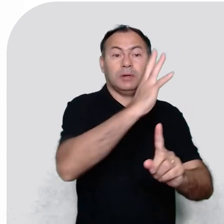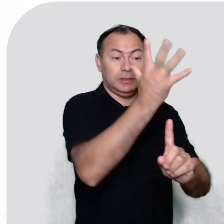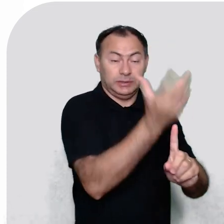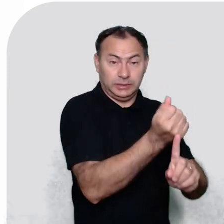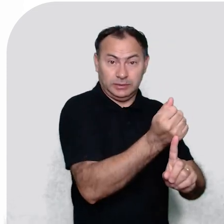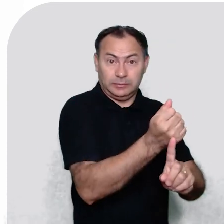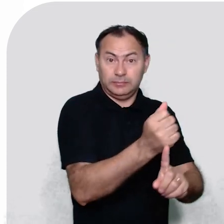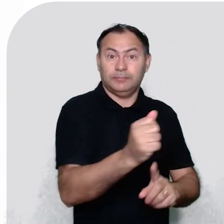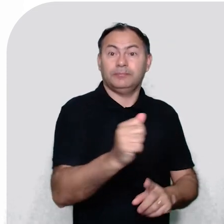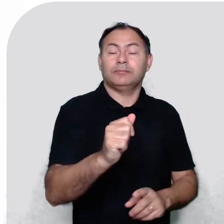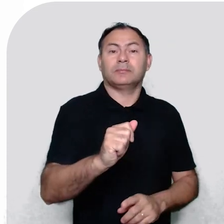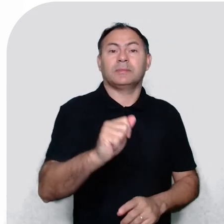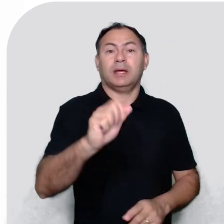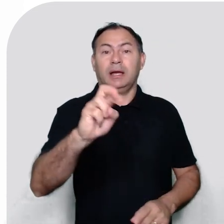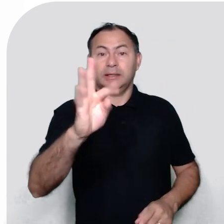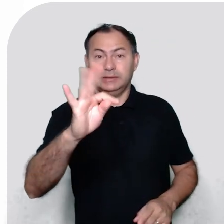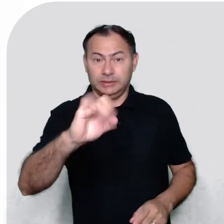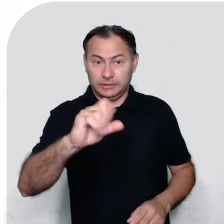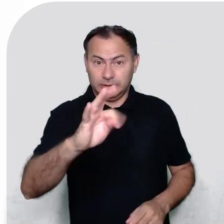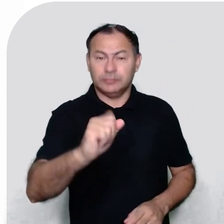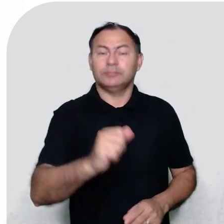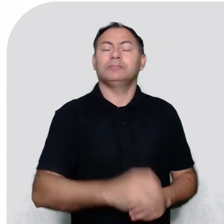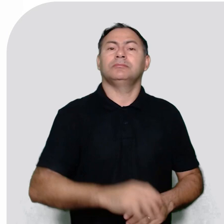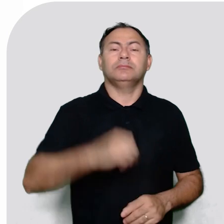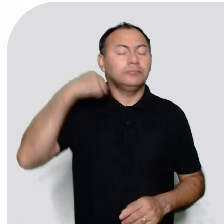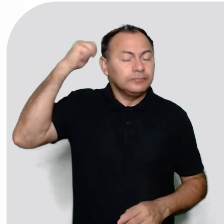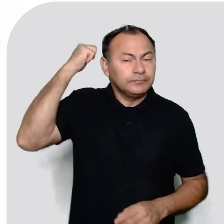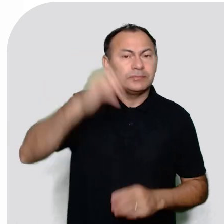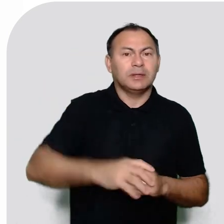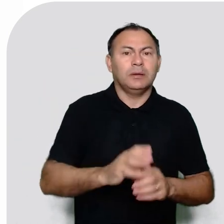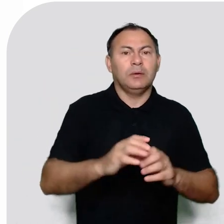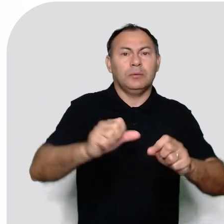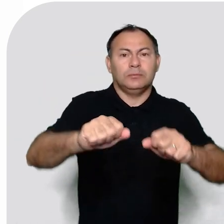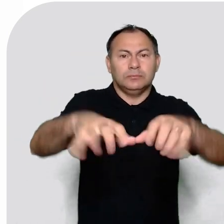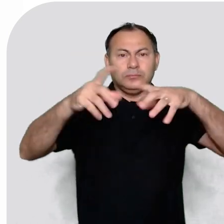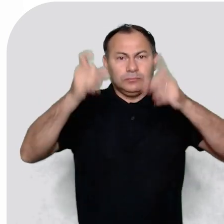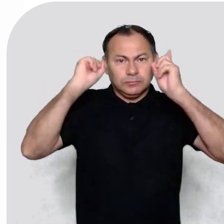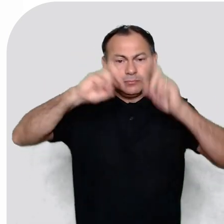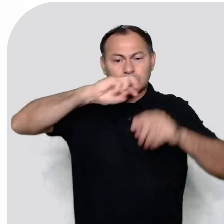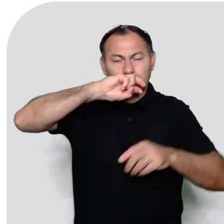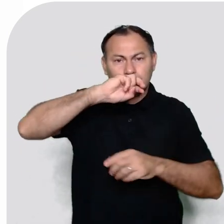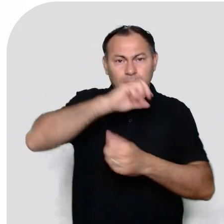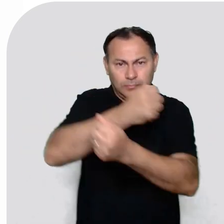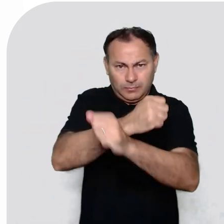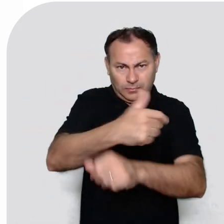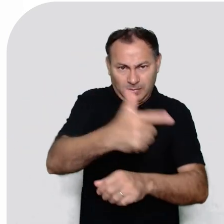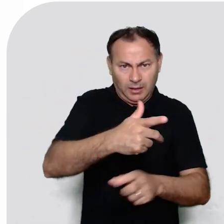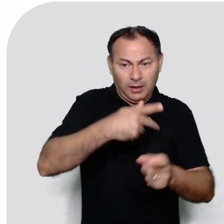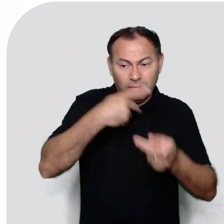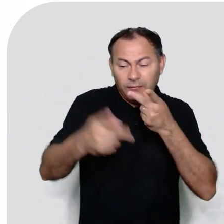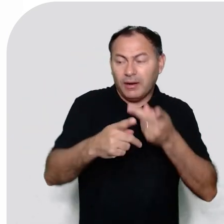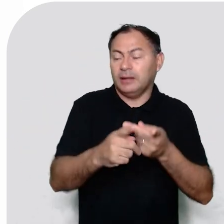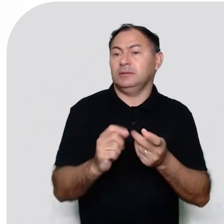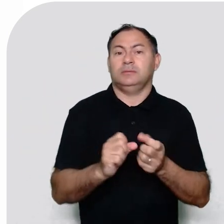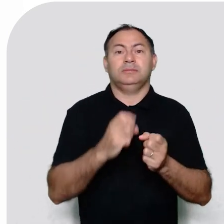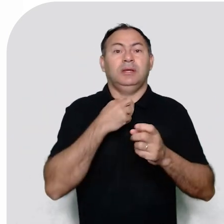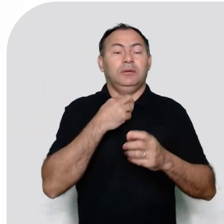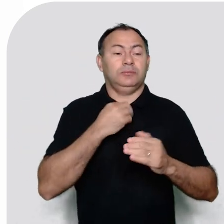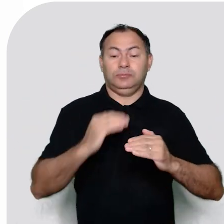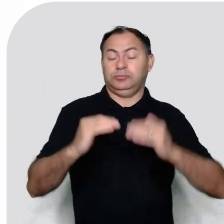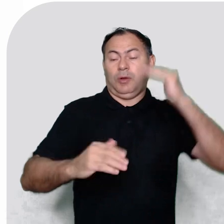artistas. Acrescenta ainda o concílio que a cultura não pode submeter-se ao poder, nem